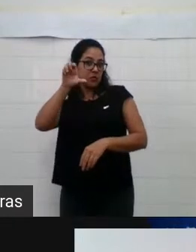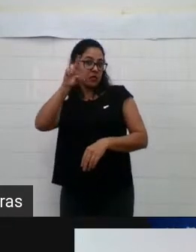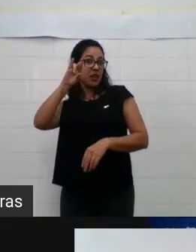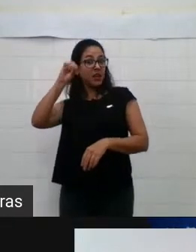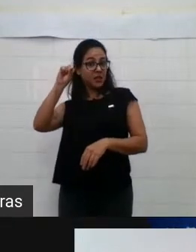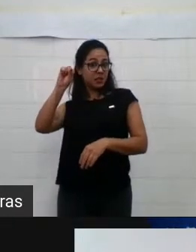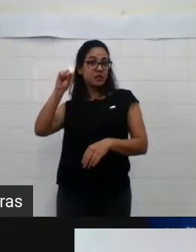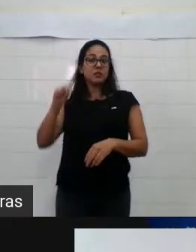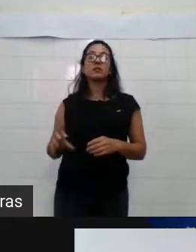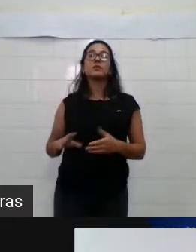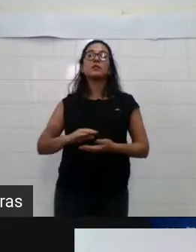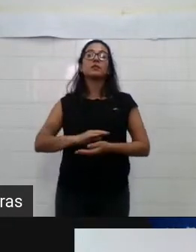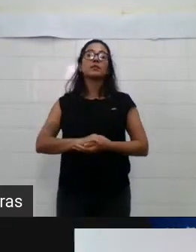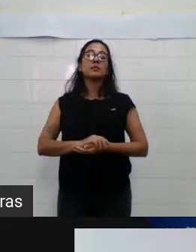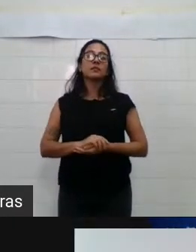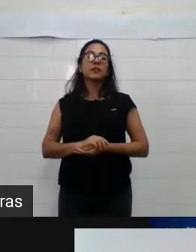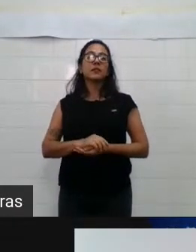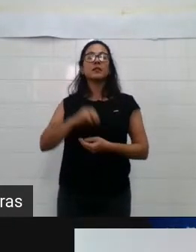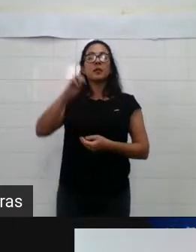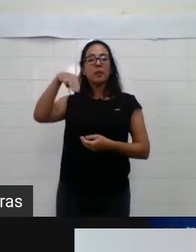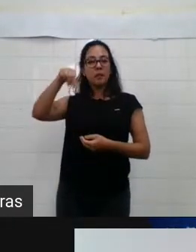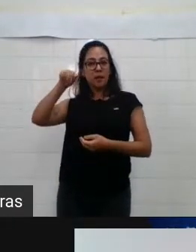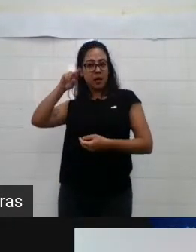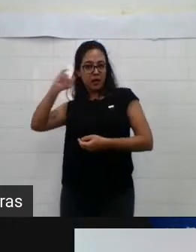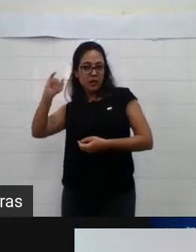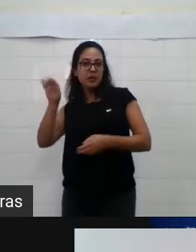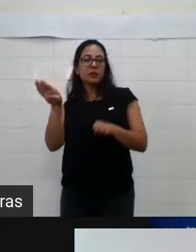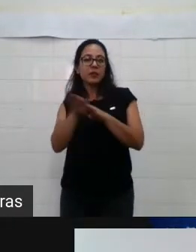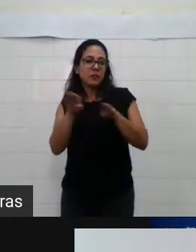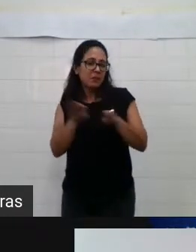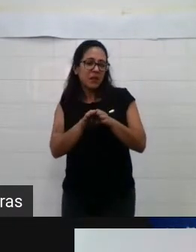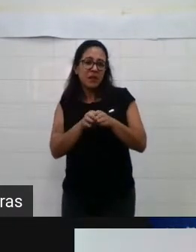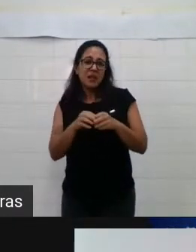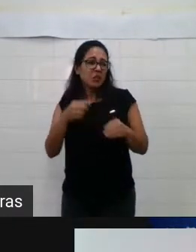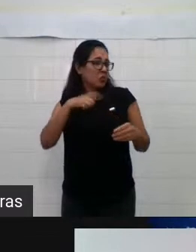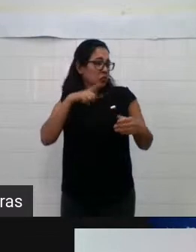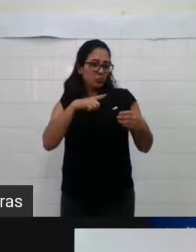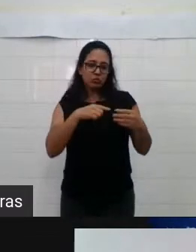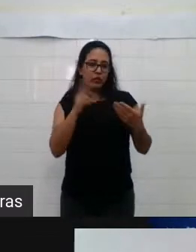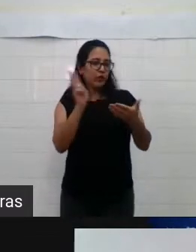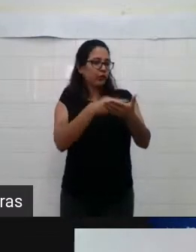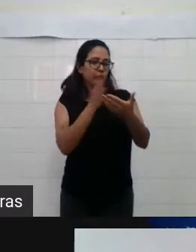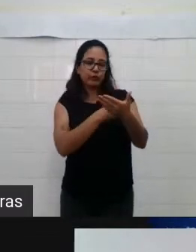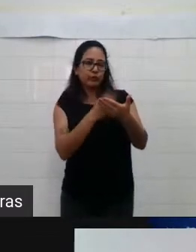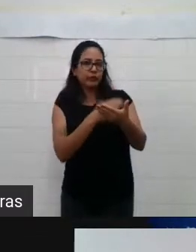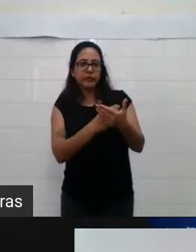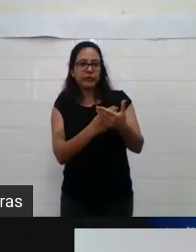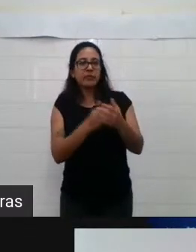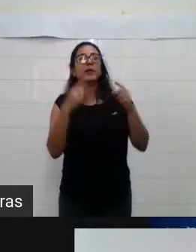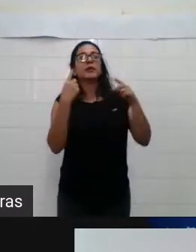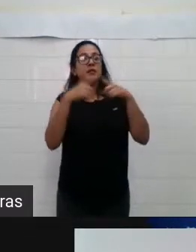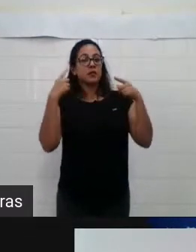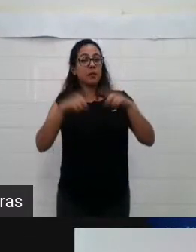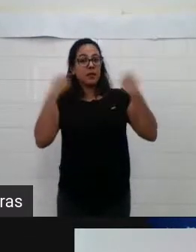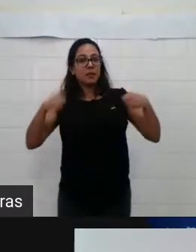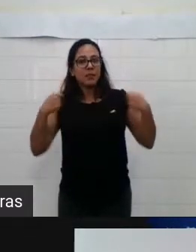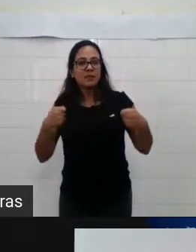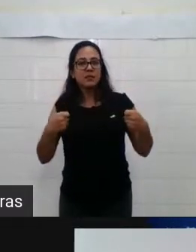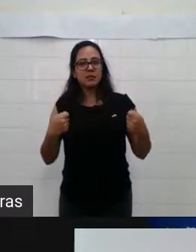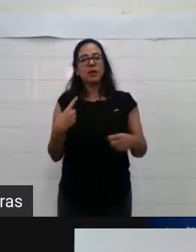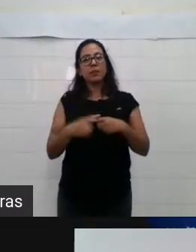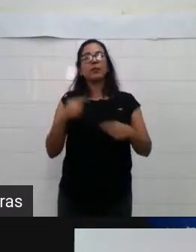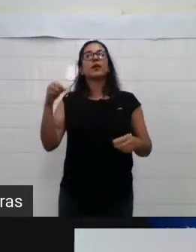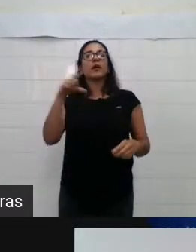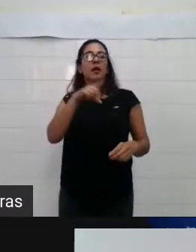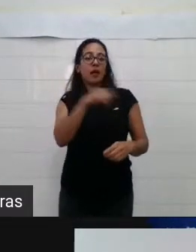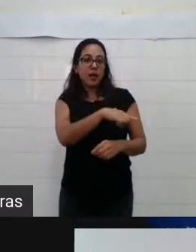aqui que a Maria Firmina, né, sequer aparece nos livros didáticos, né, uma grande escritora do romantismo, mas os livros didáticos ainda